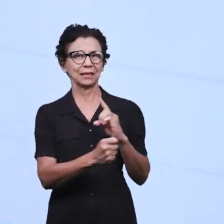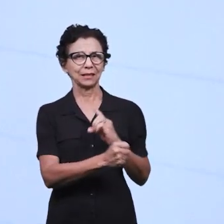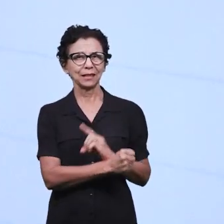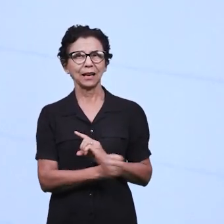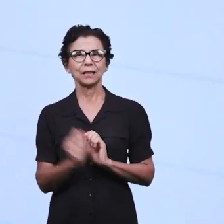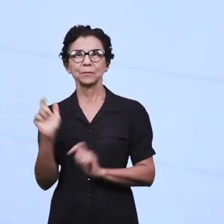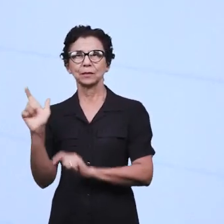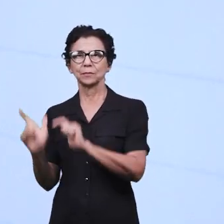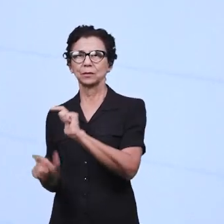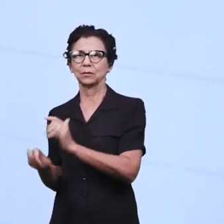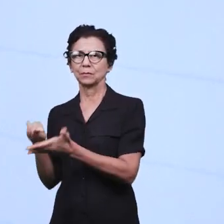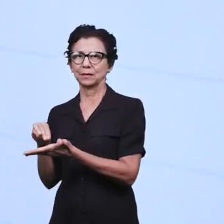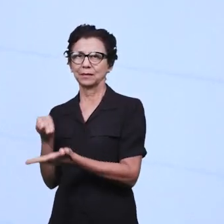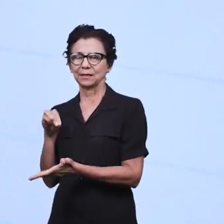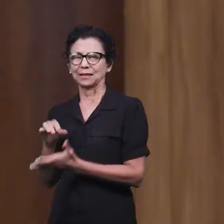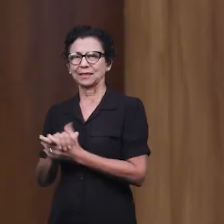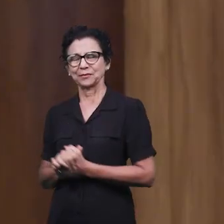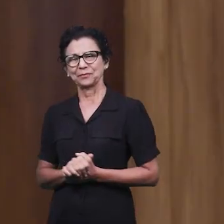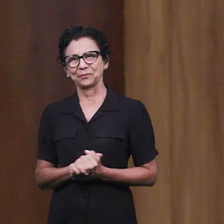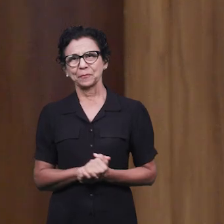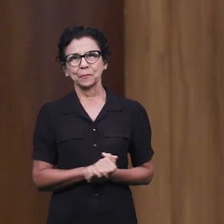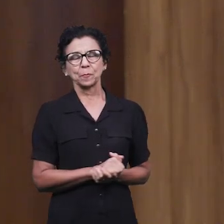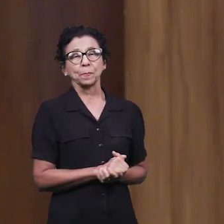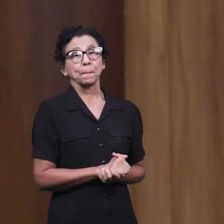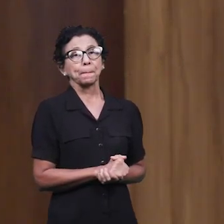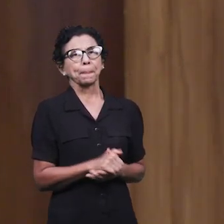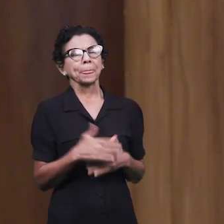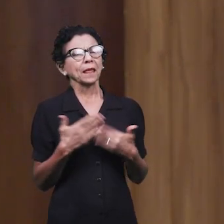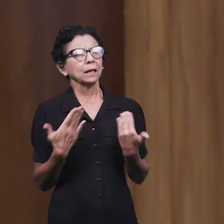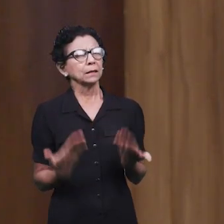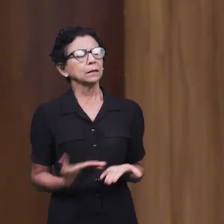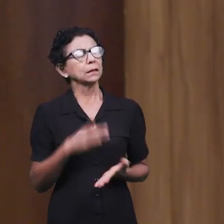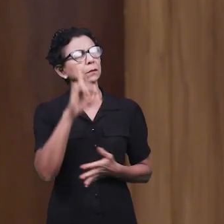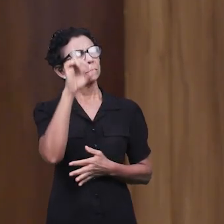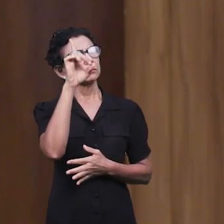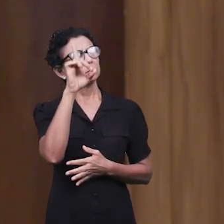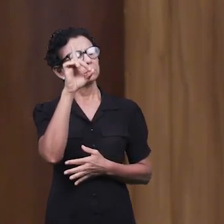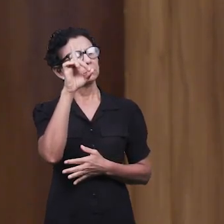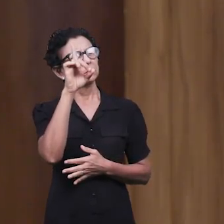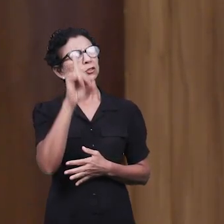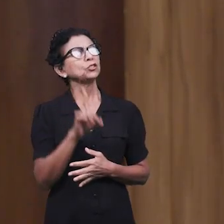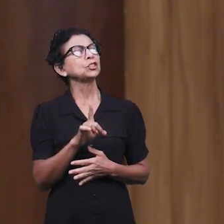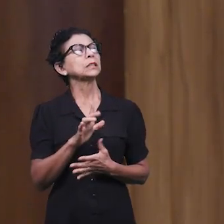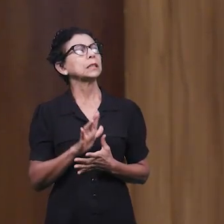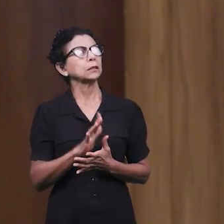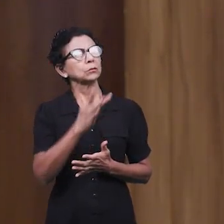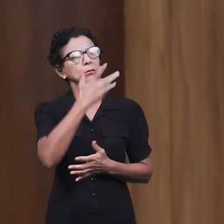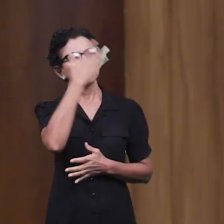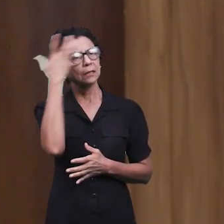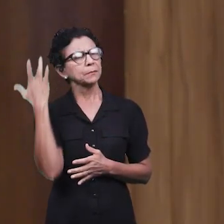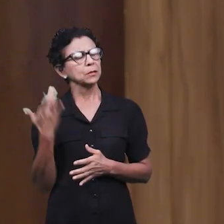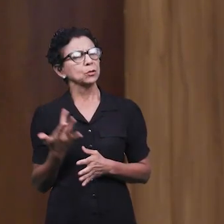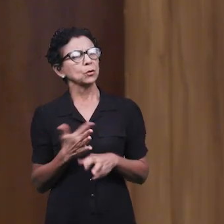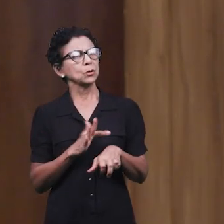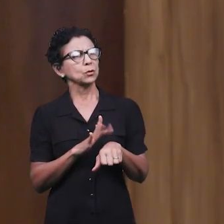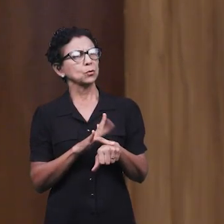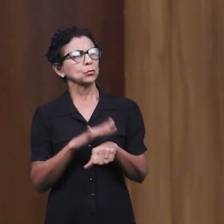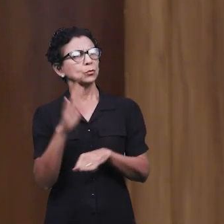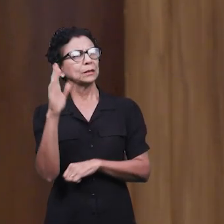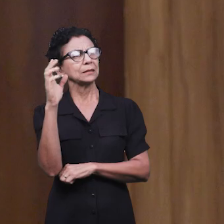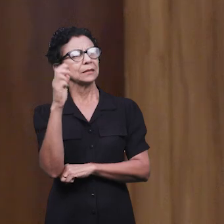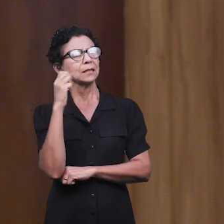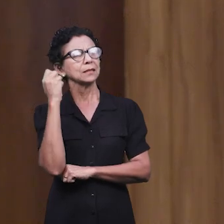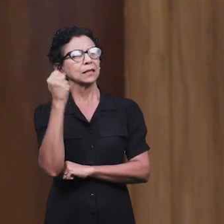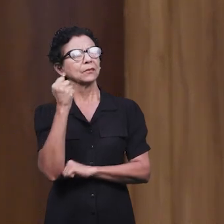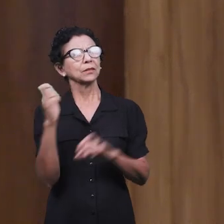nossos irmãos. Uma alegria estar aqui. Doutora Carla, quais são os direitos que as pessoas com as doenças graves elas têm